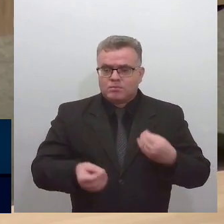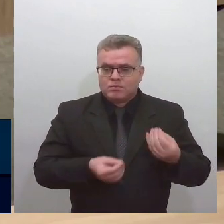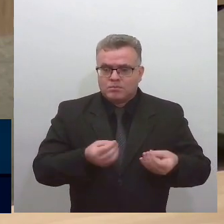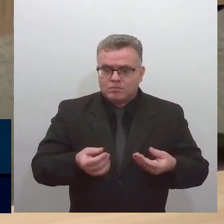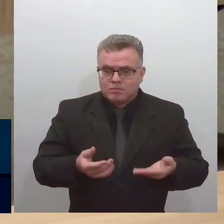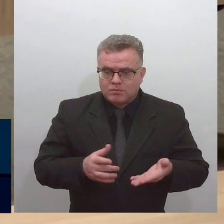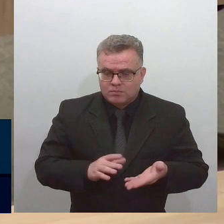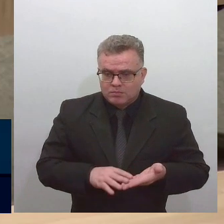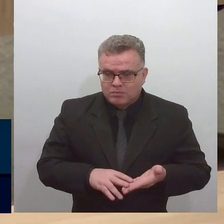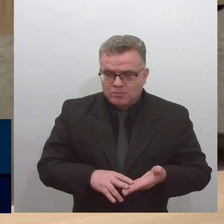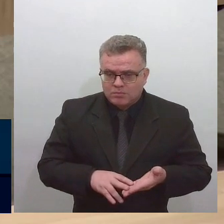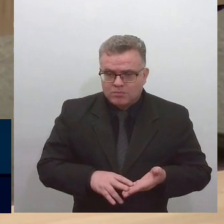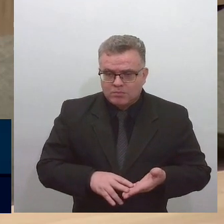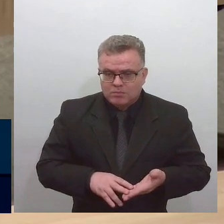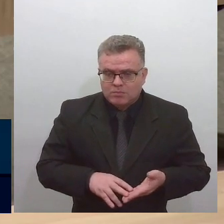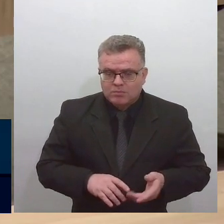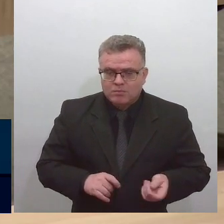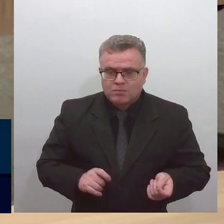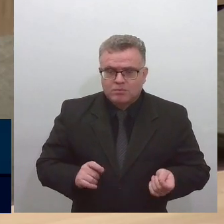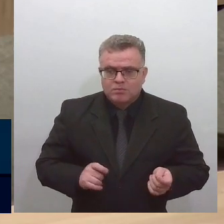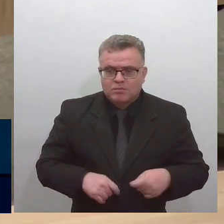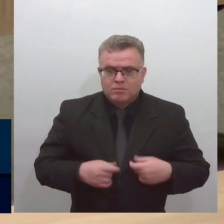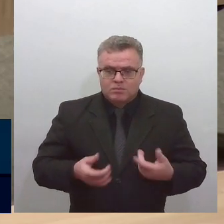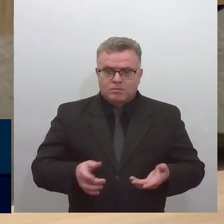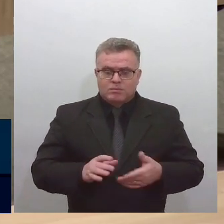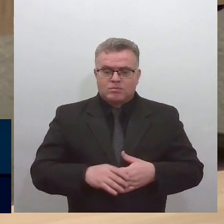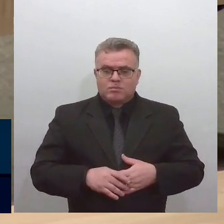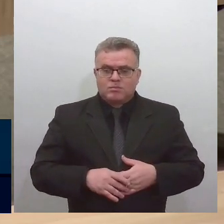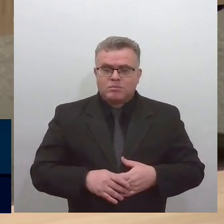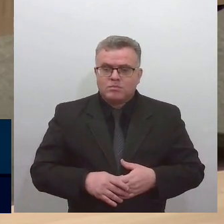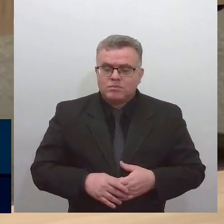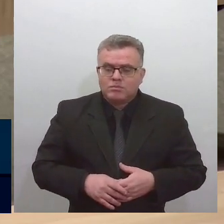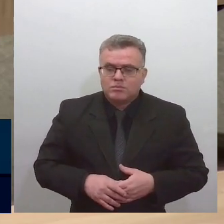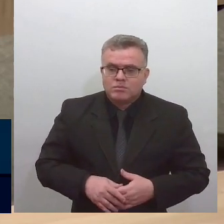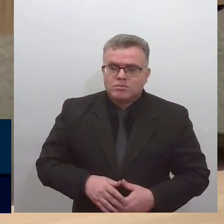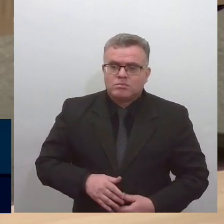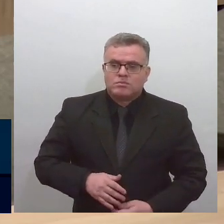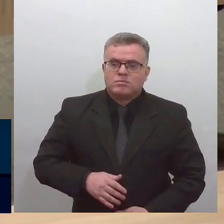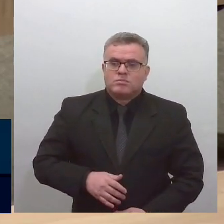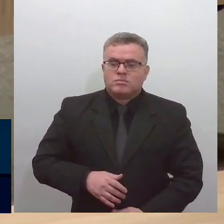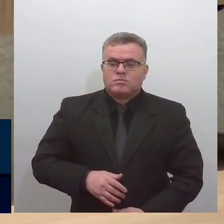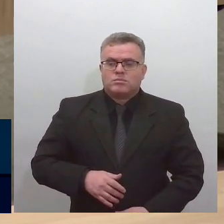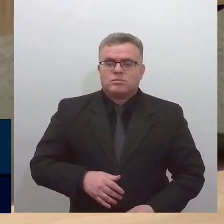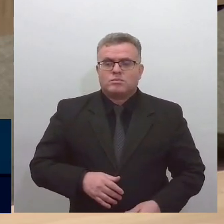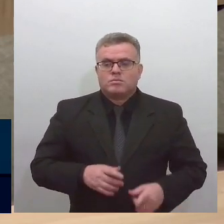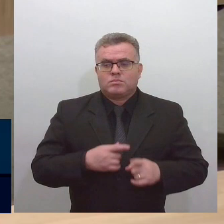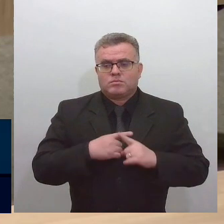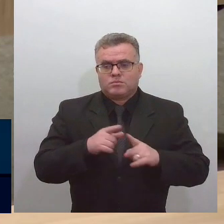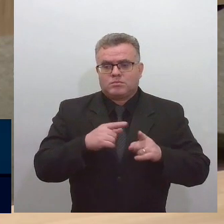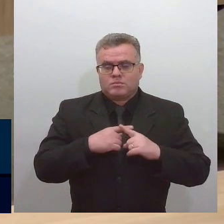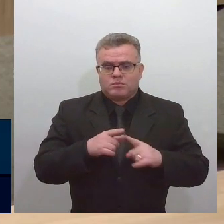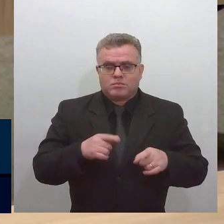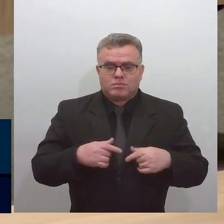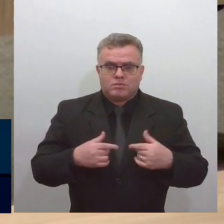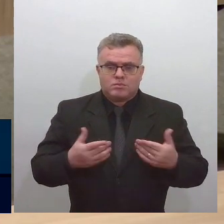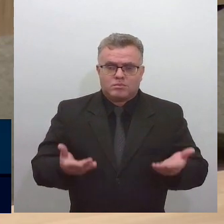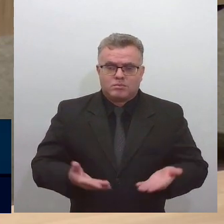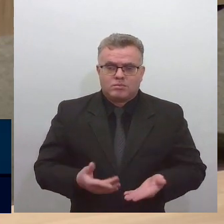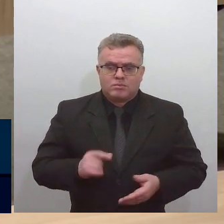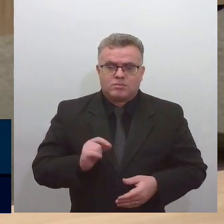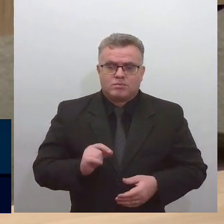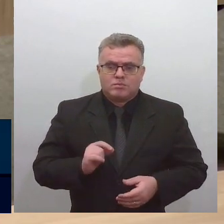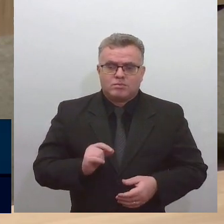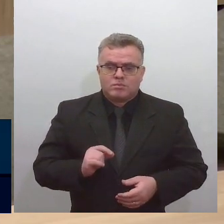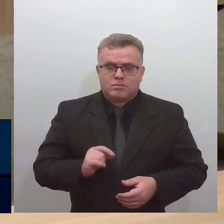do do presídio e eh reclamar de eu acho que agora o número de acidentes